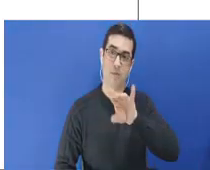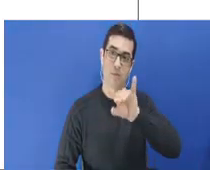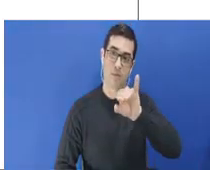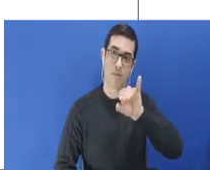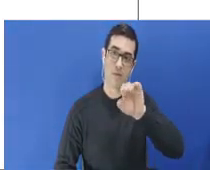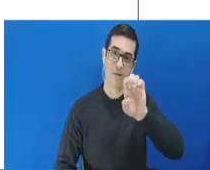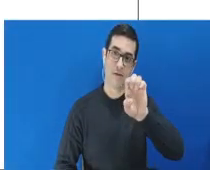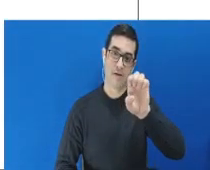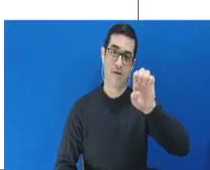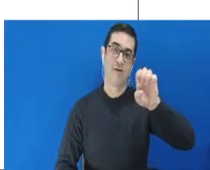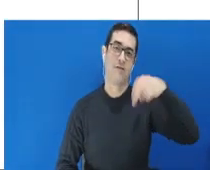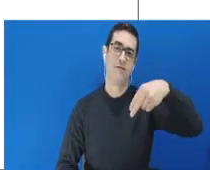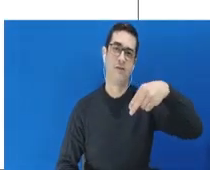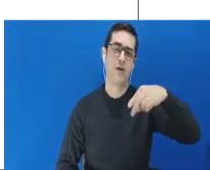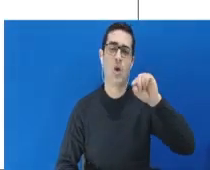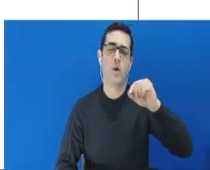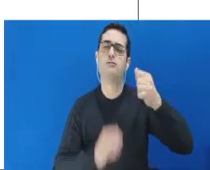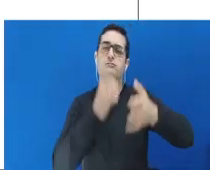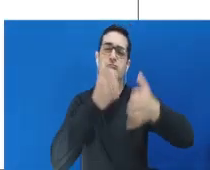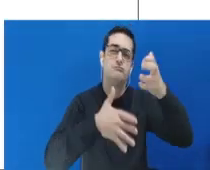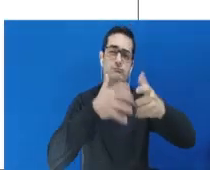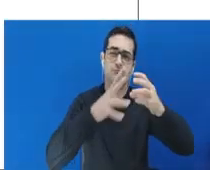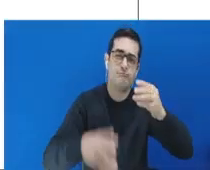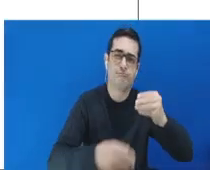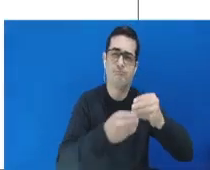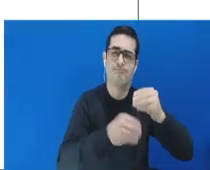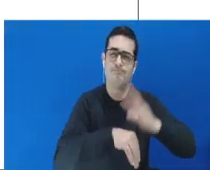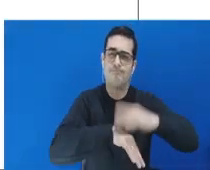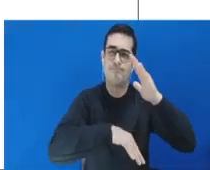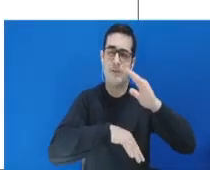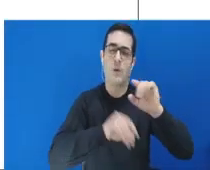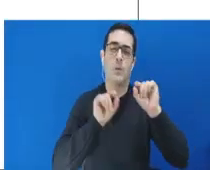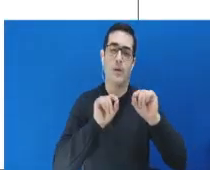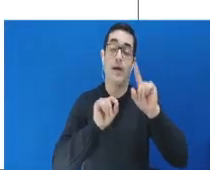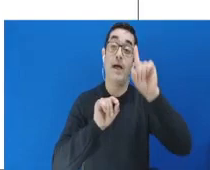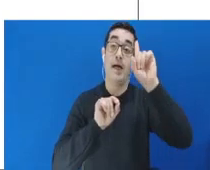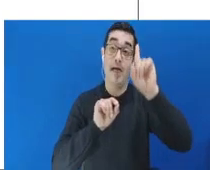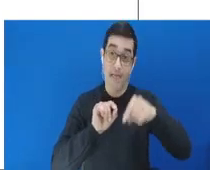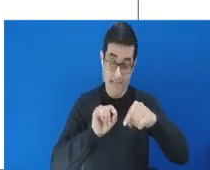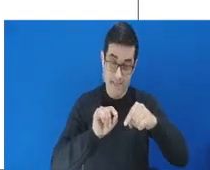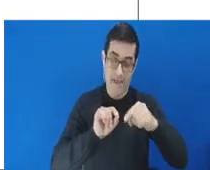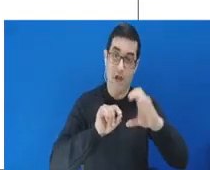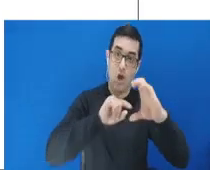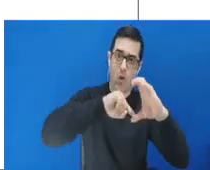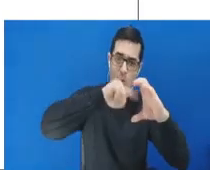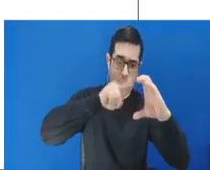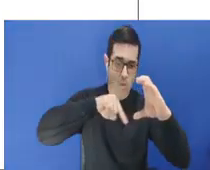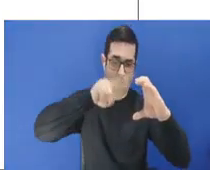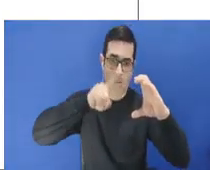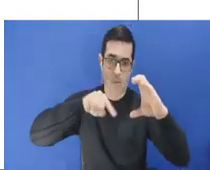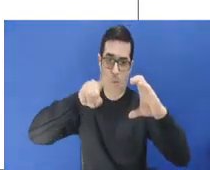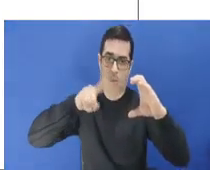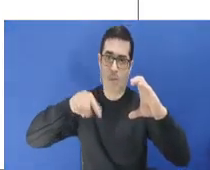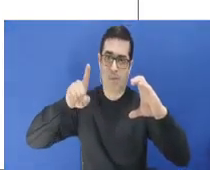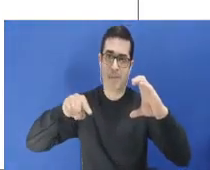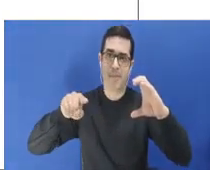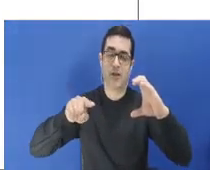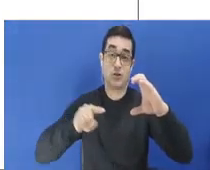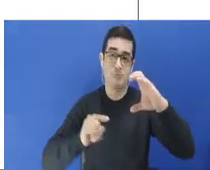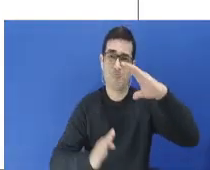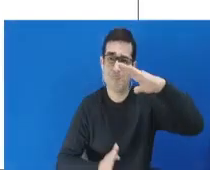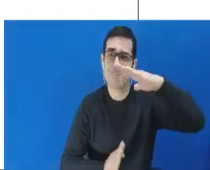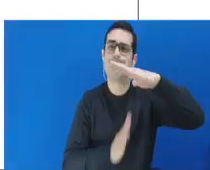contribuição, mas ele agora relaciona com o comprimento de onda máximo. O comprimento de onda máximo